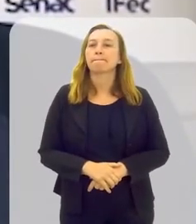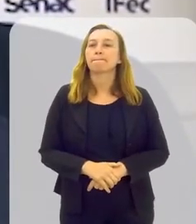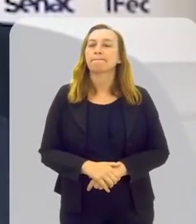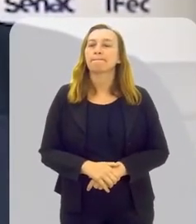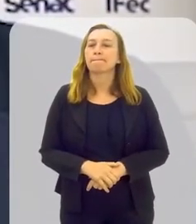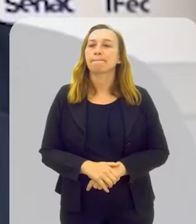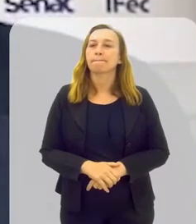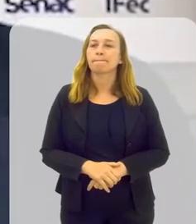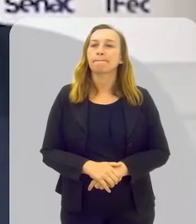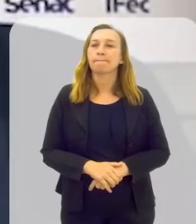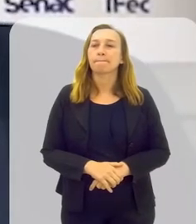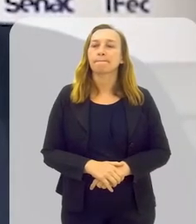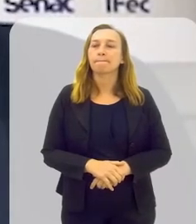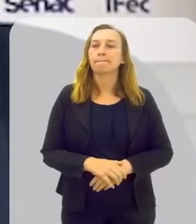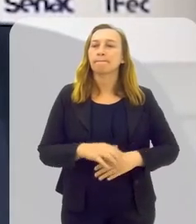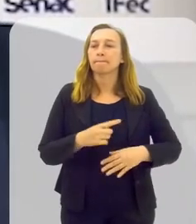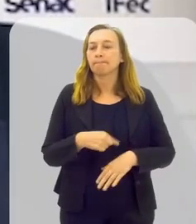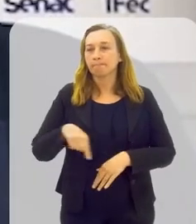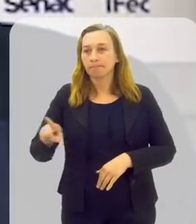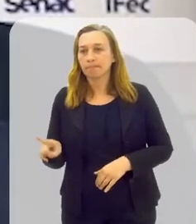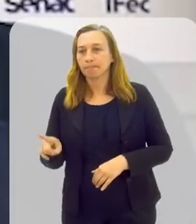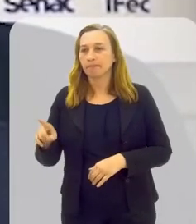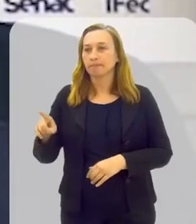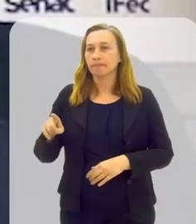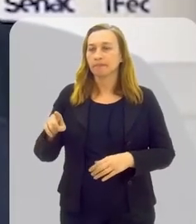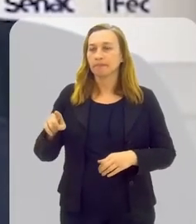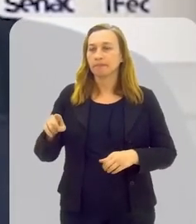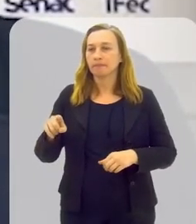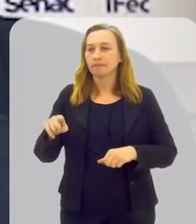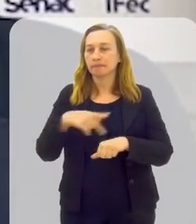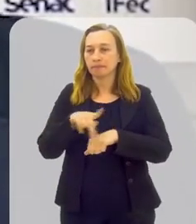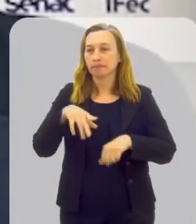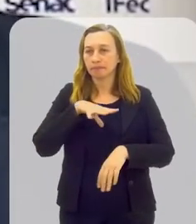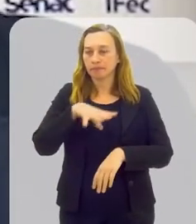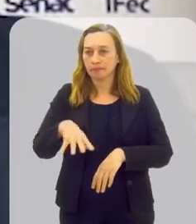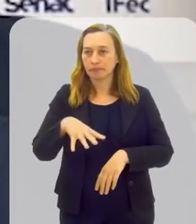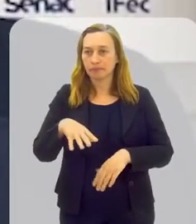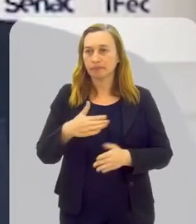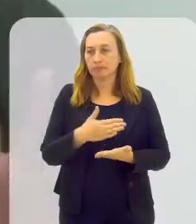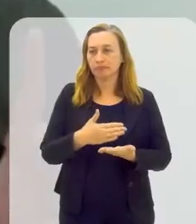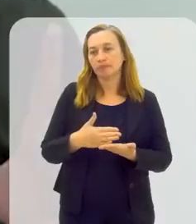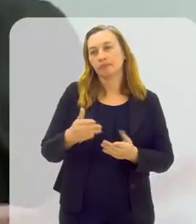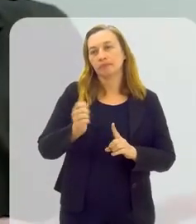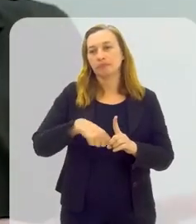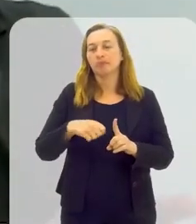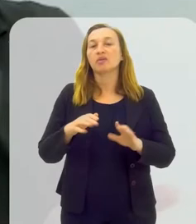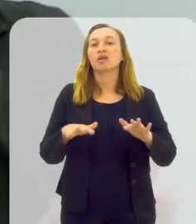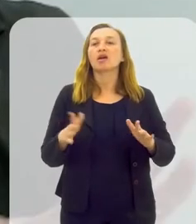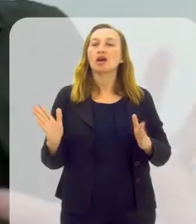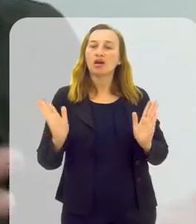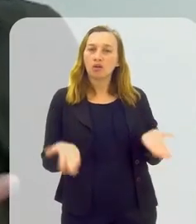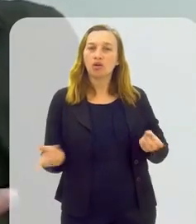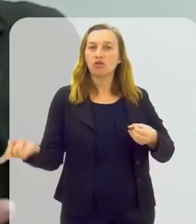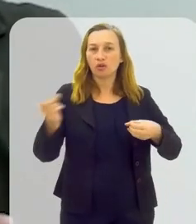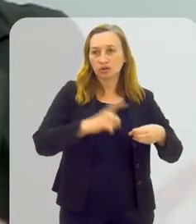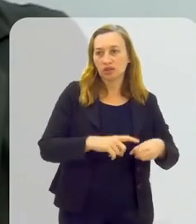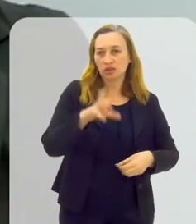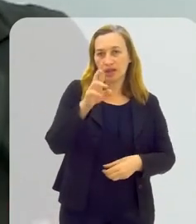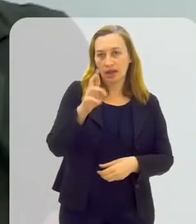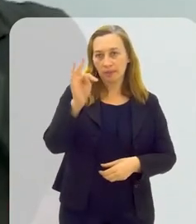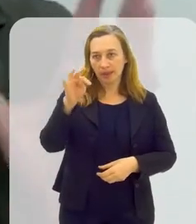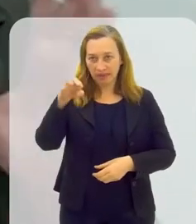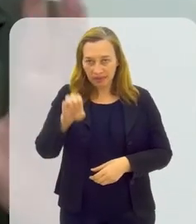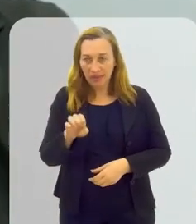inclusive nós vamos levá-la para Portugal no início do próximo mês e a gente falou assim no caso